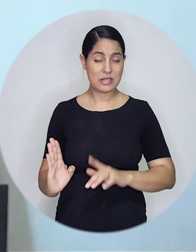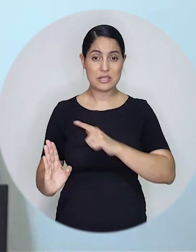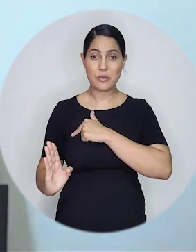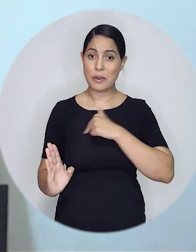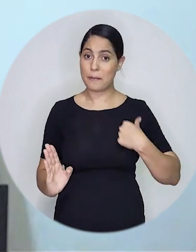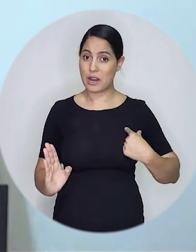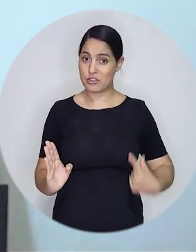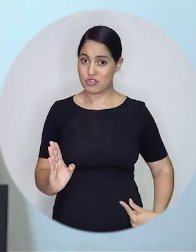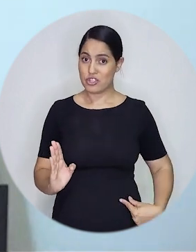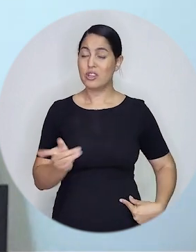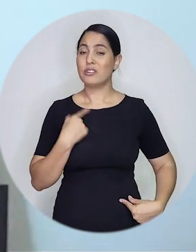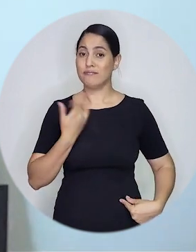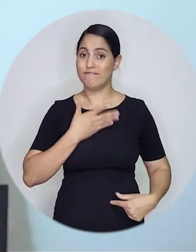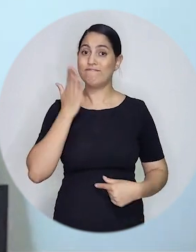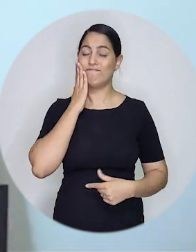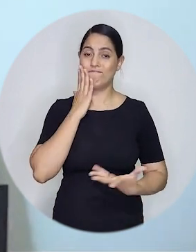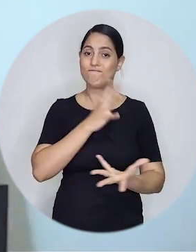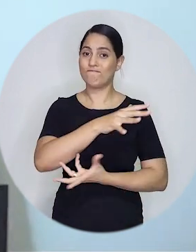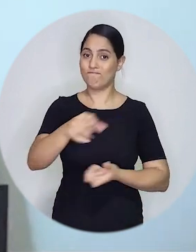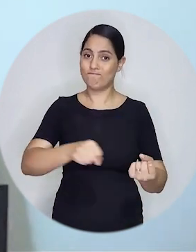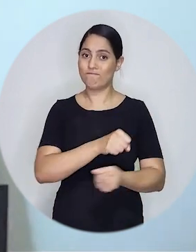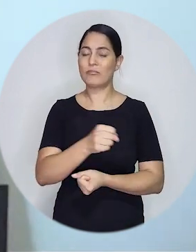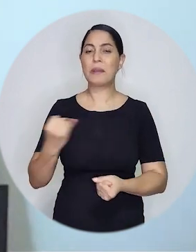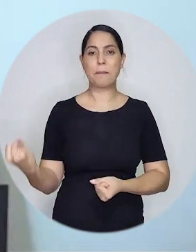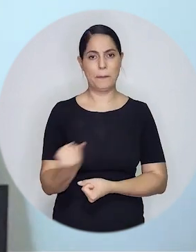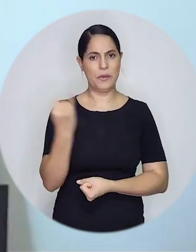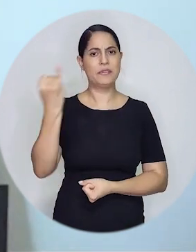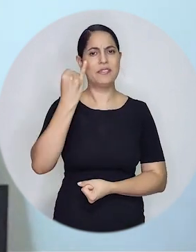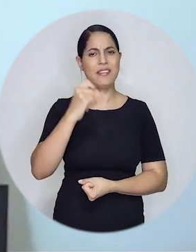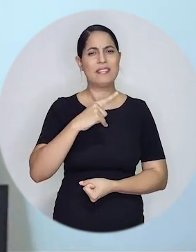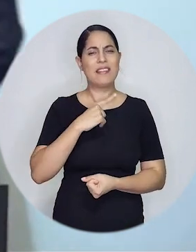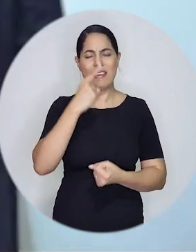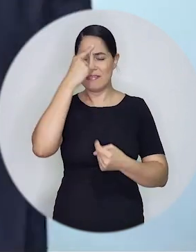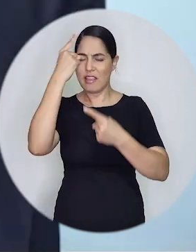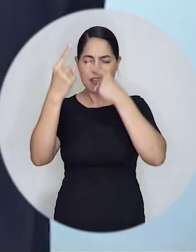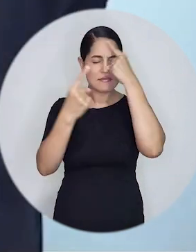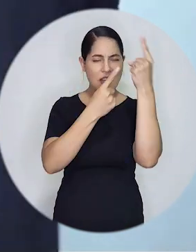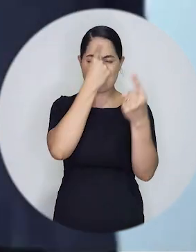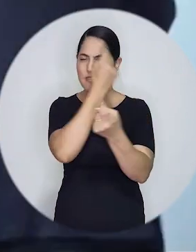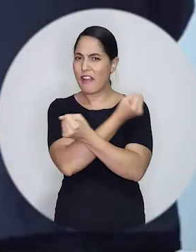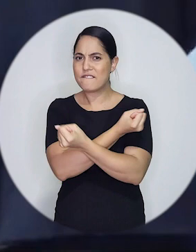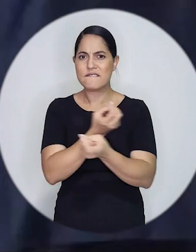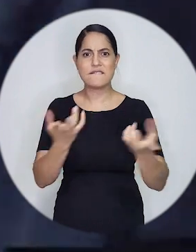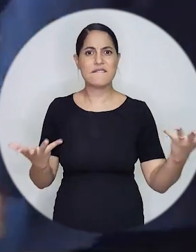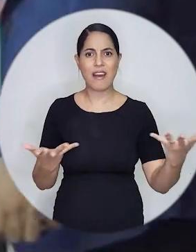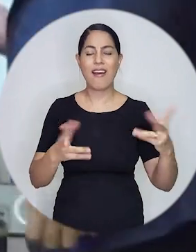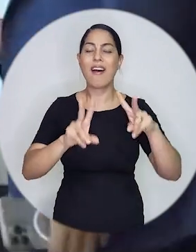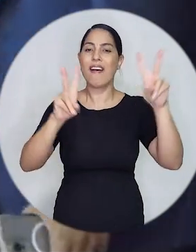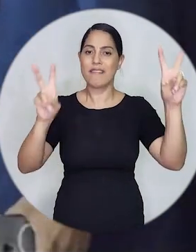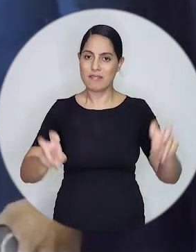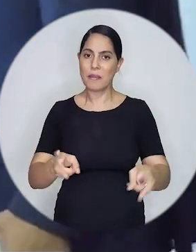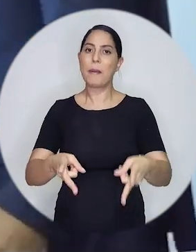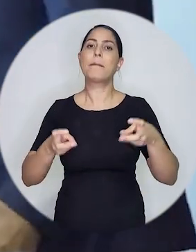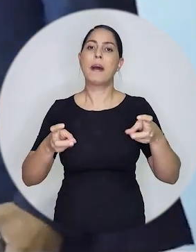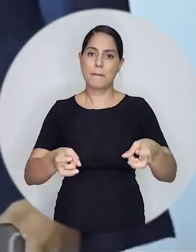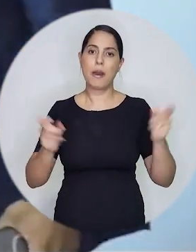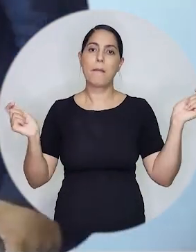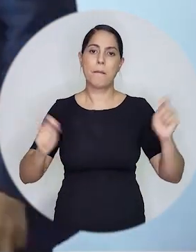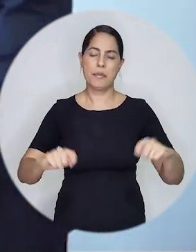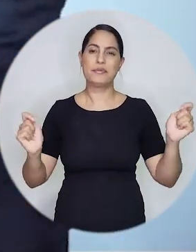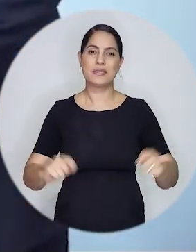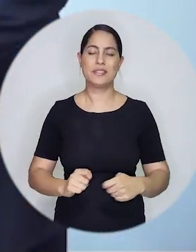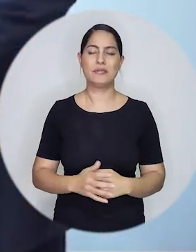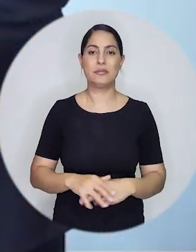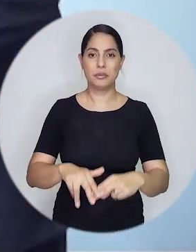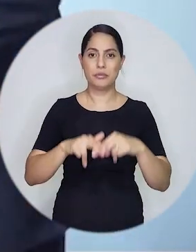Nós temos vários projetos, várias ideias que podem ser exploradas nesses temas.